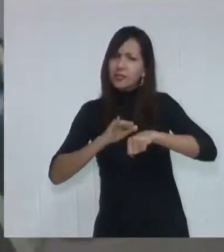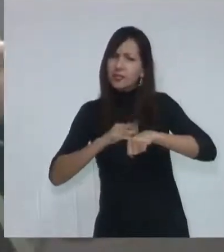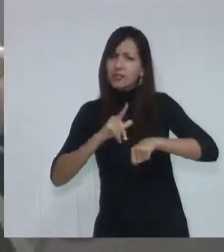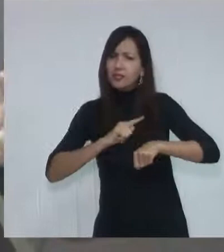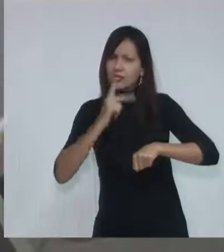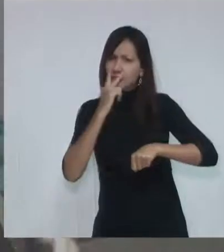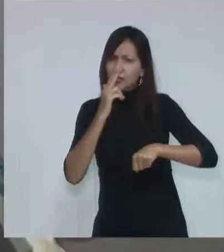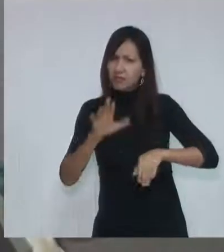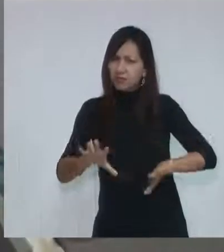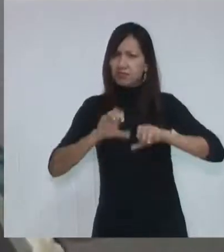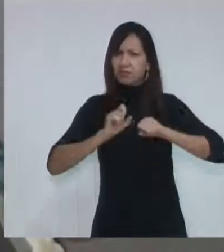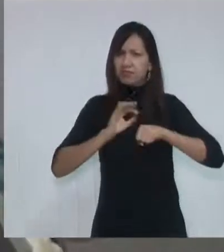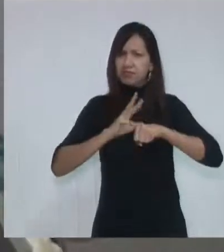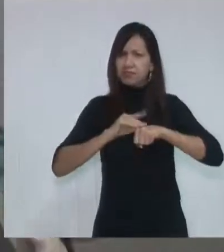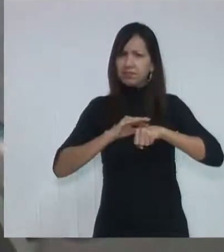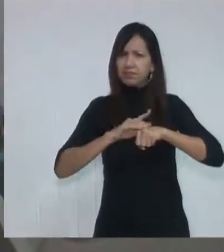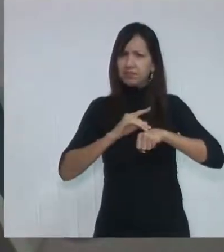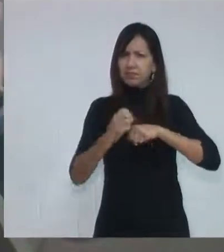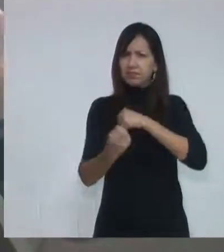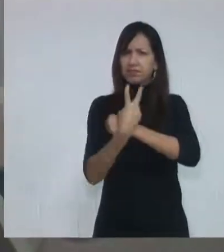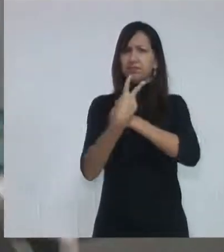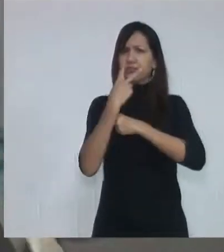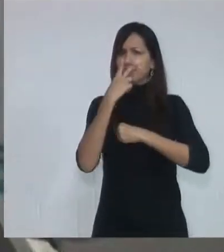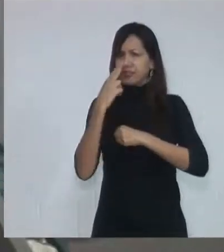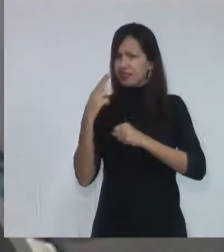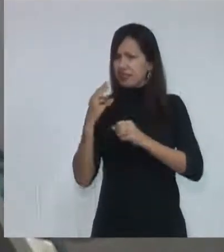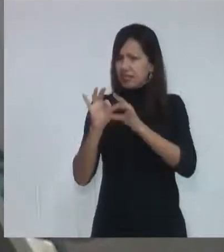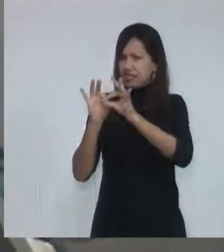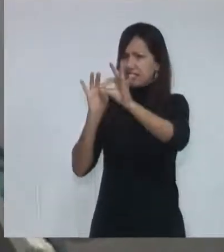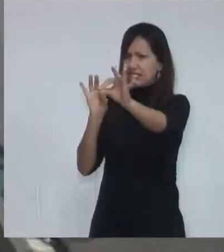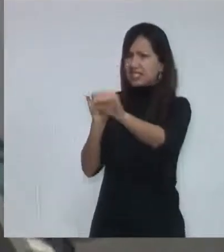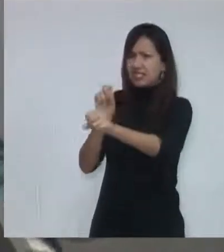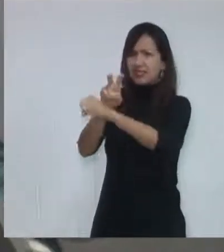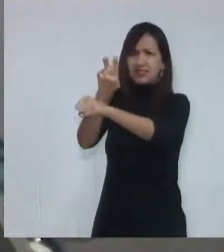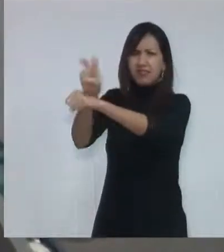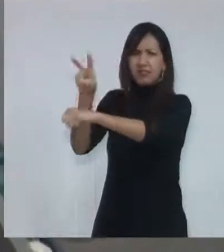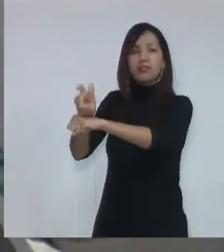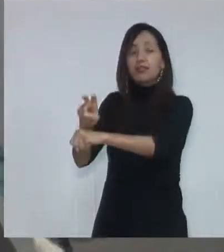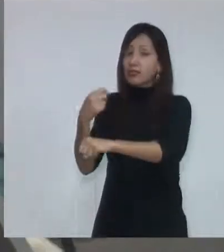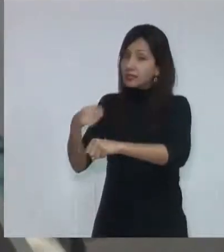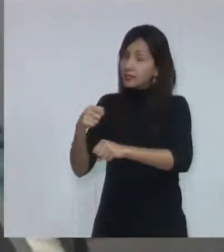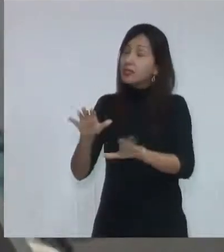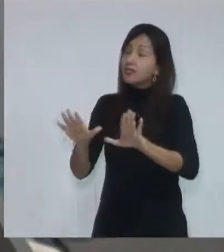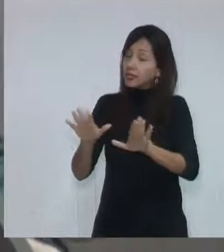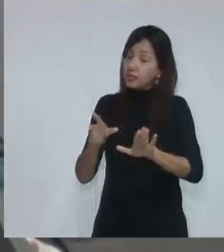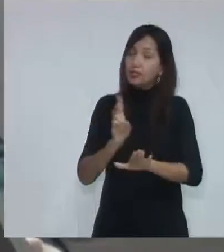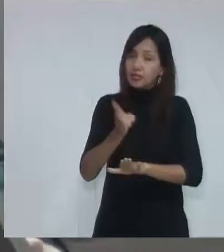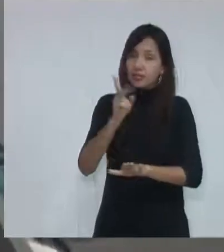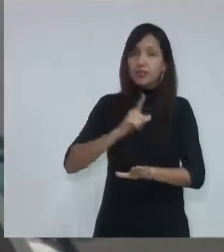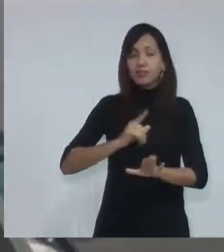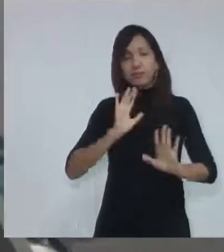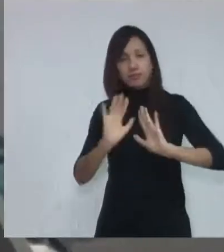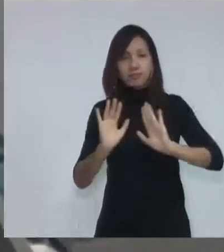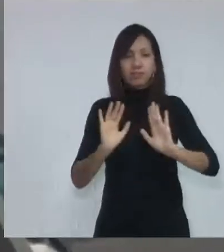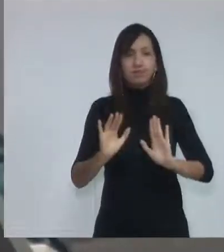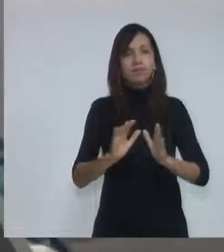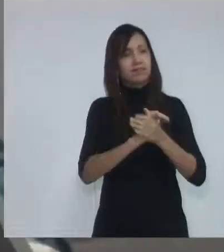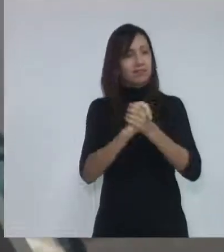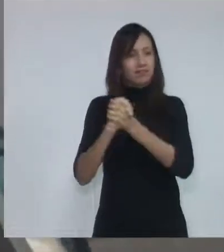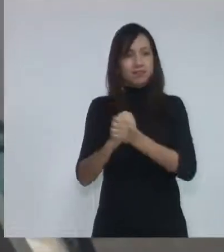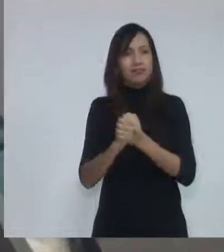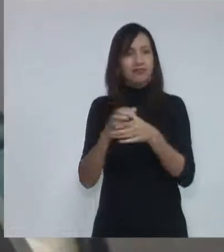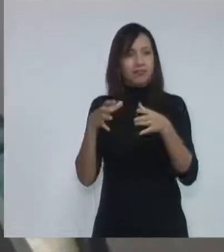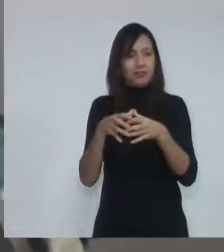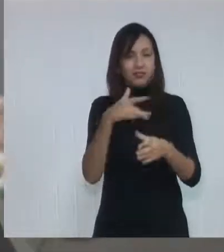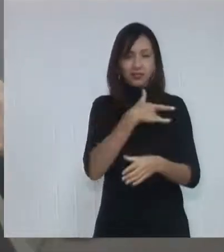a ameaça do vírus pode parecer que está longe da nossa realidade, mas precisa ser constante. Então, parabéns ao pessoal da Secretaria de Educação,